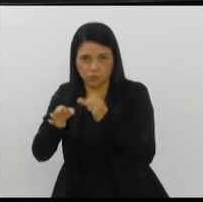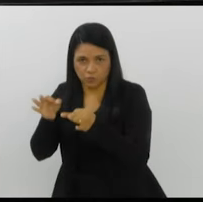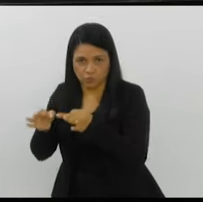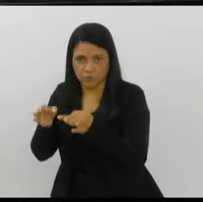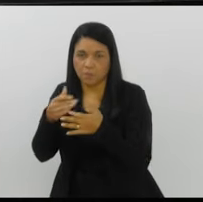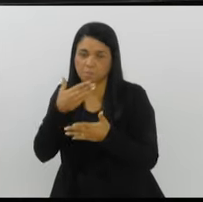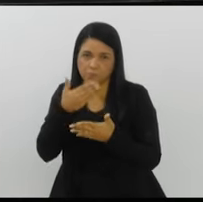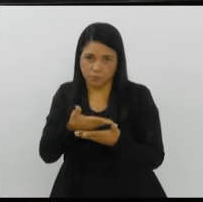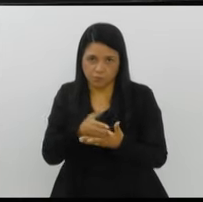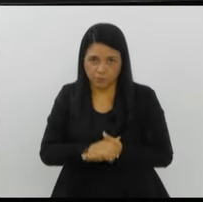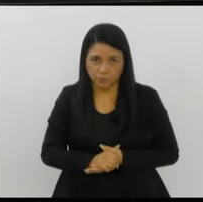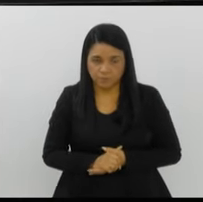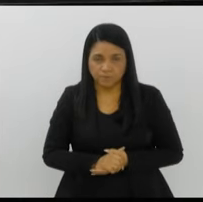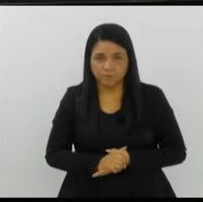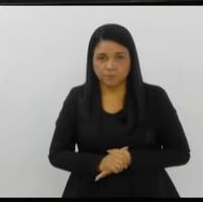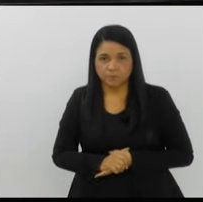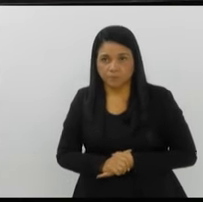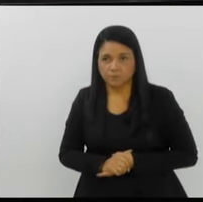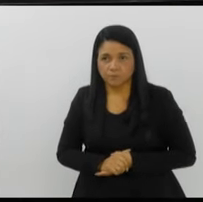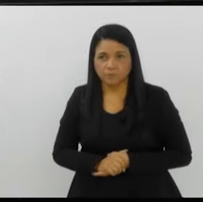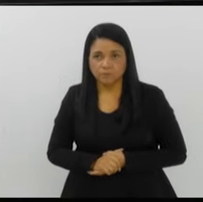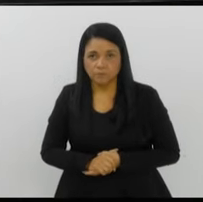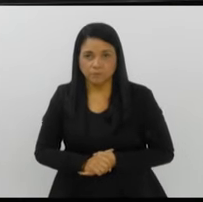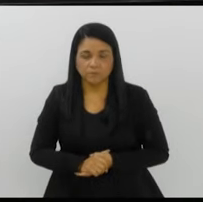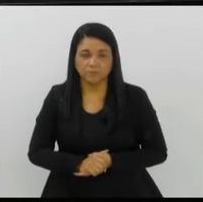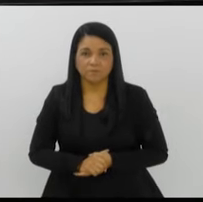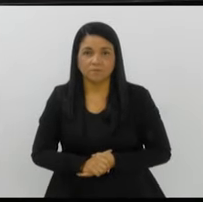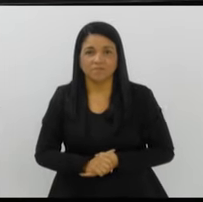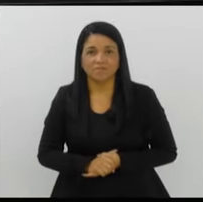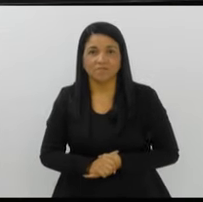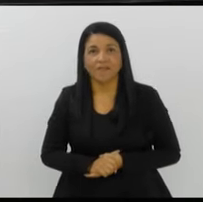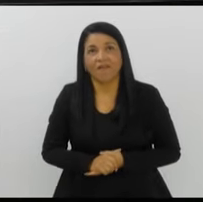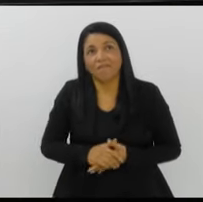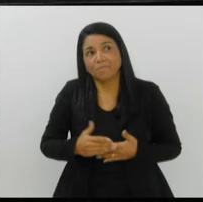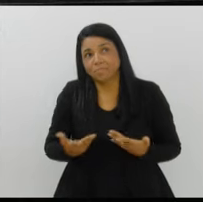feito. Ora, se isso é motivo,